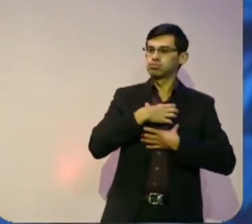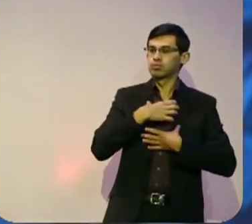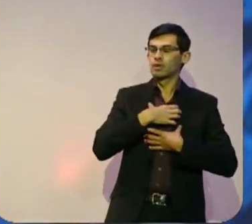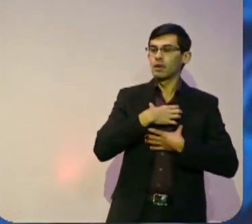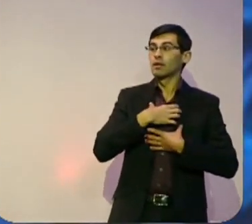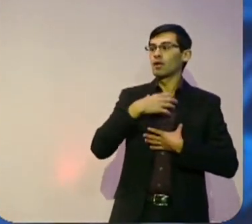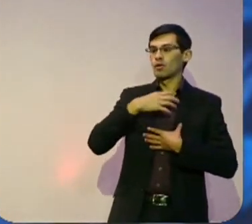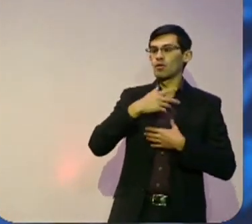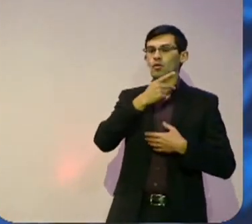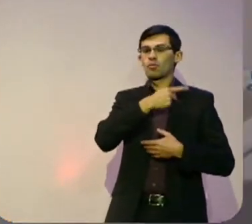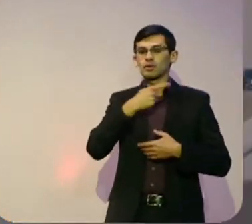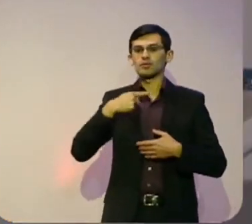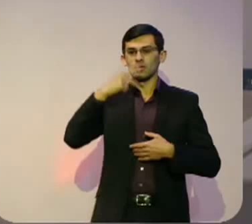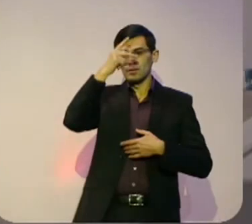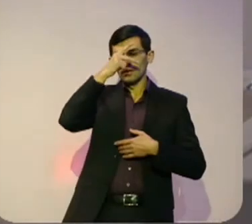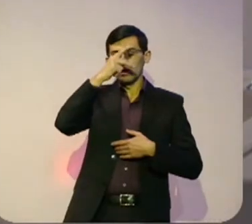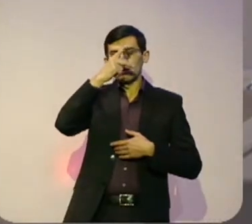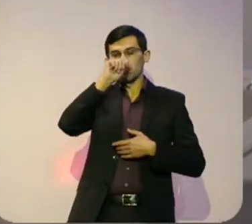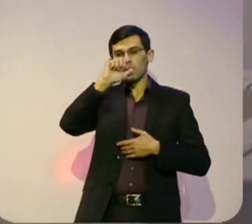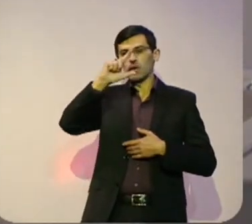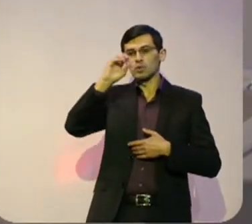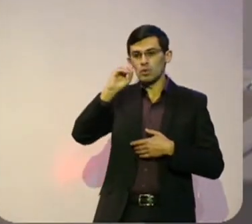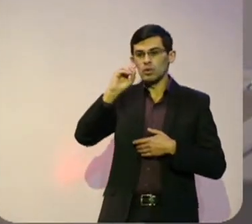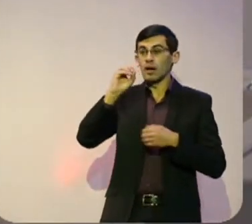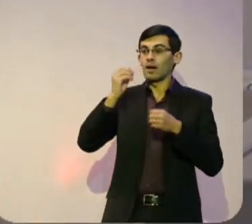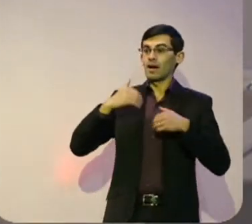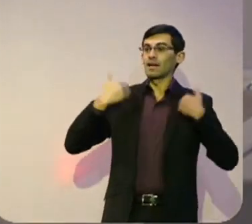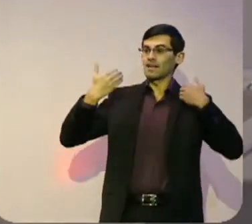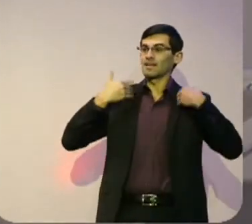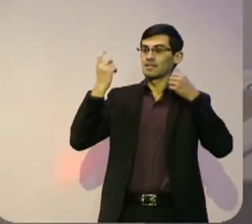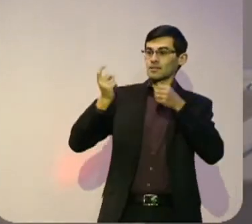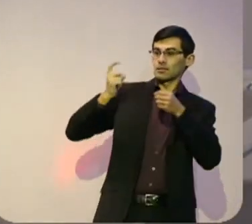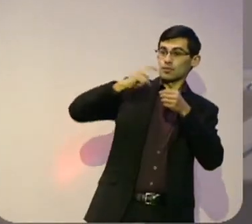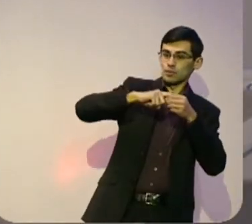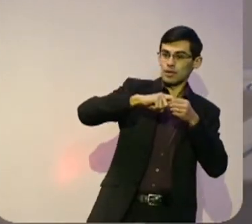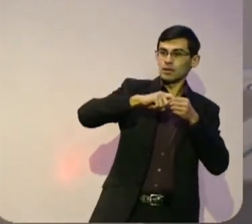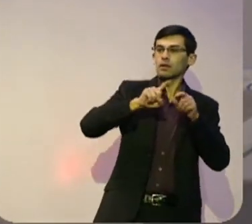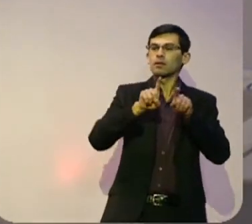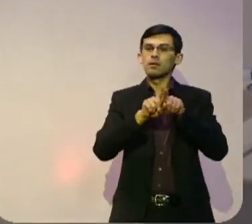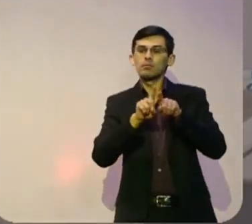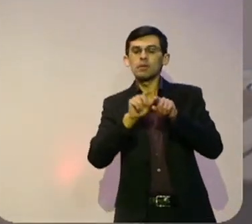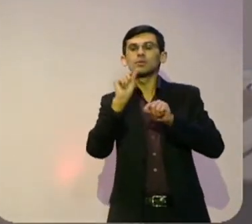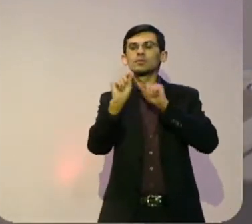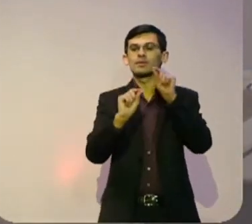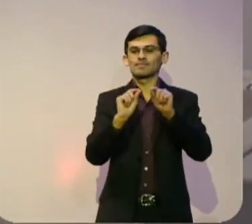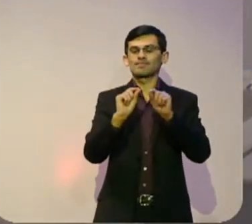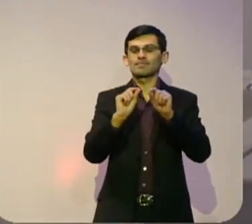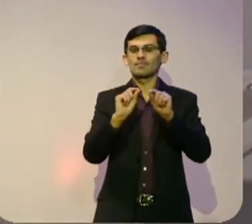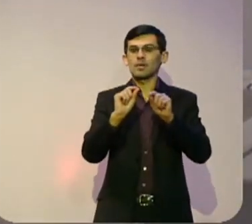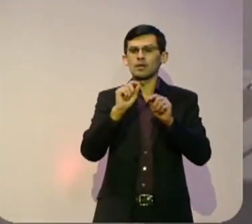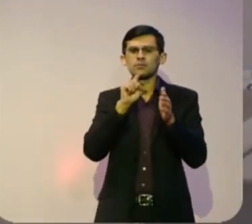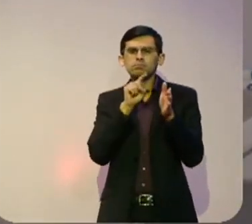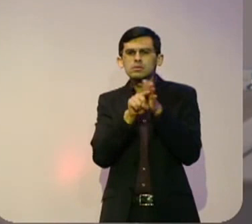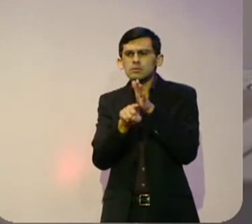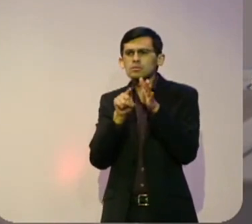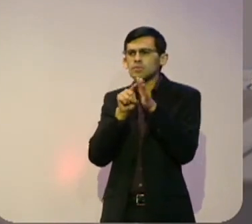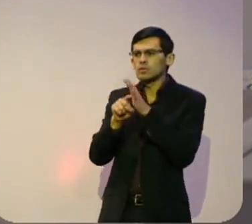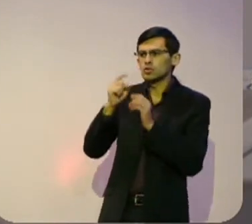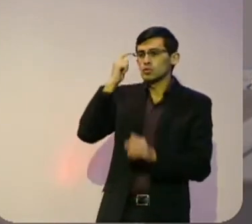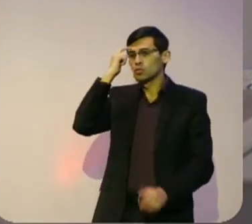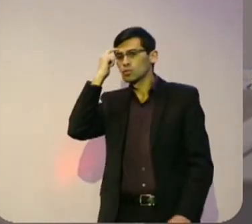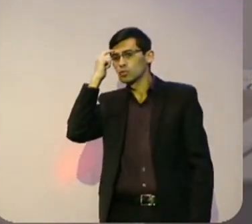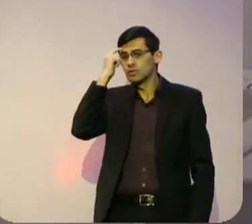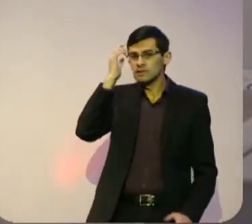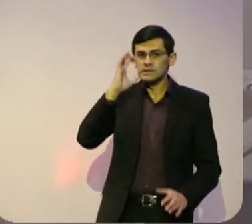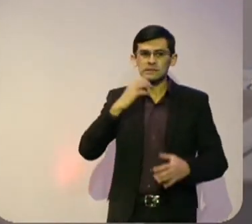pastor Paulo Davi já falou aqui, não é? A alegria de voltar, mas também as perguntas, as